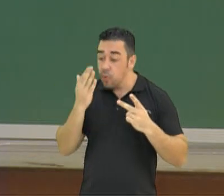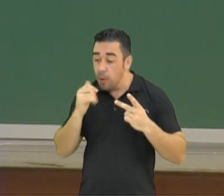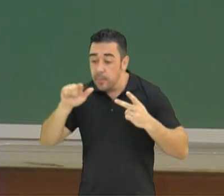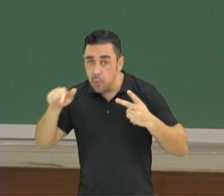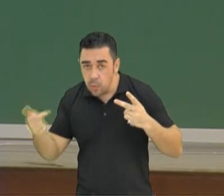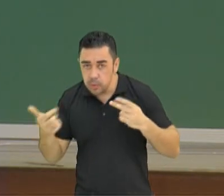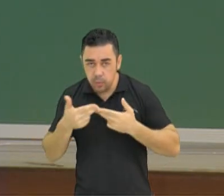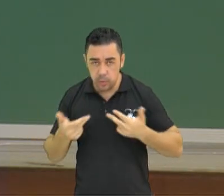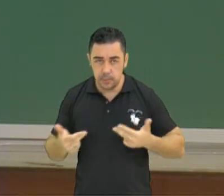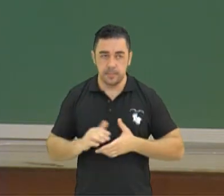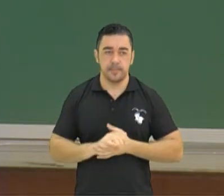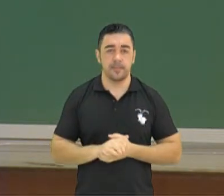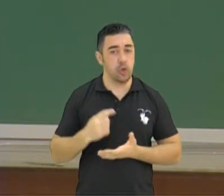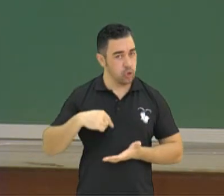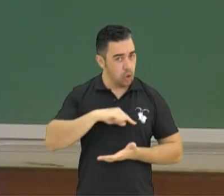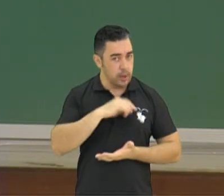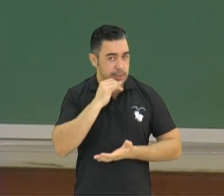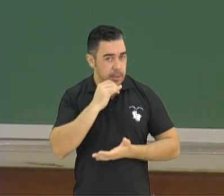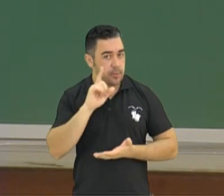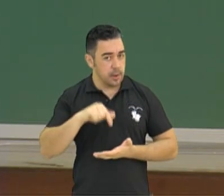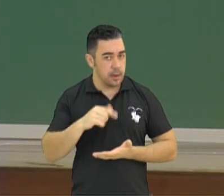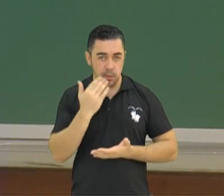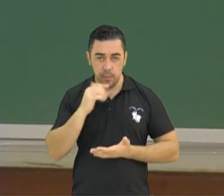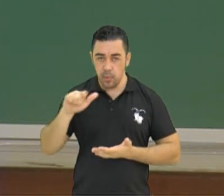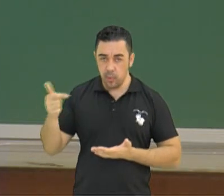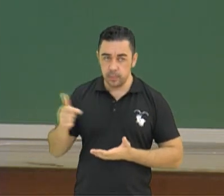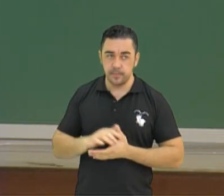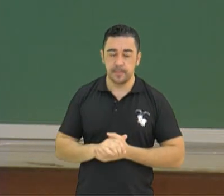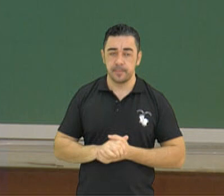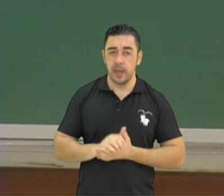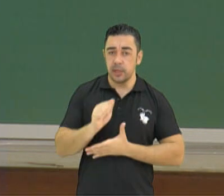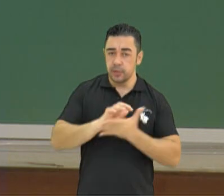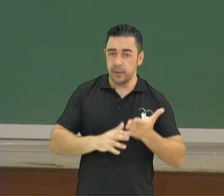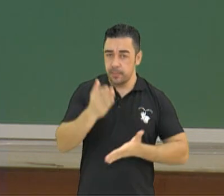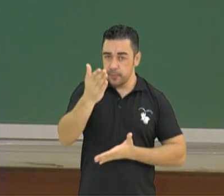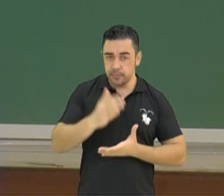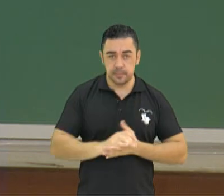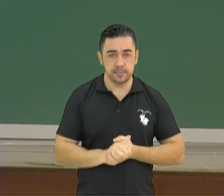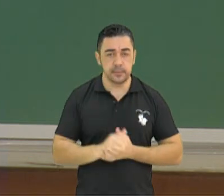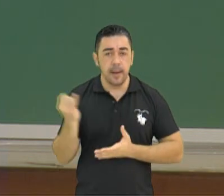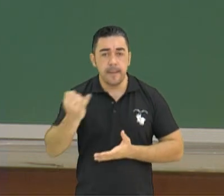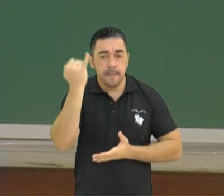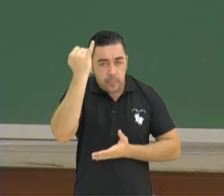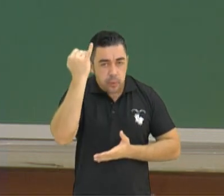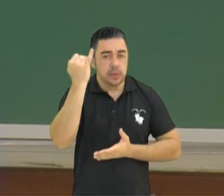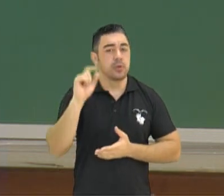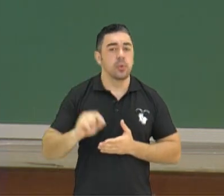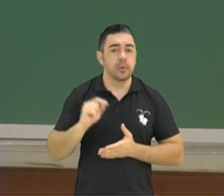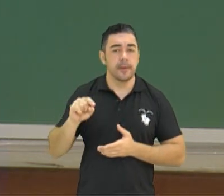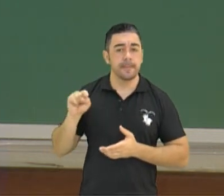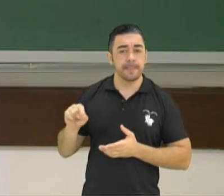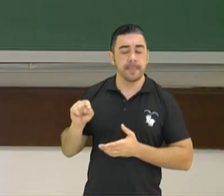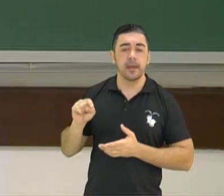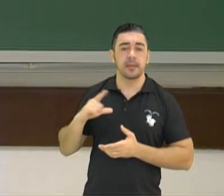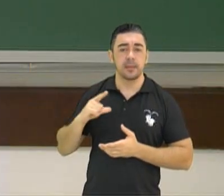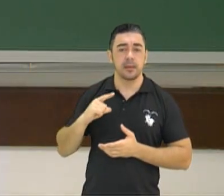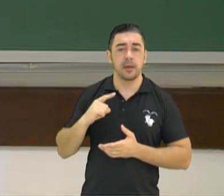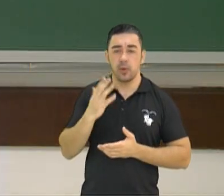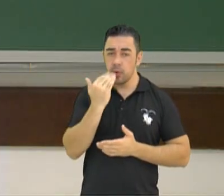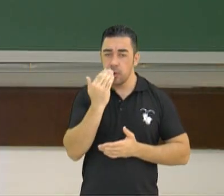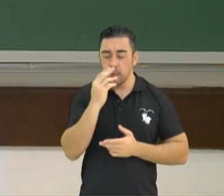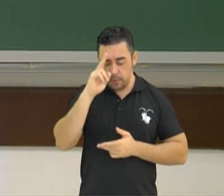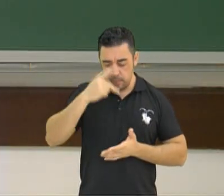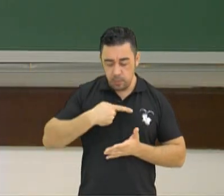heterótrofo. Agora, um exercício para você fazer sozinho. Qual a importância dos seres autótrofos para os